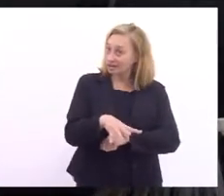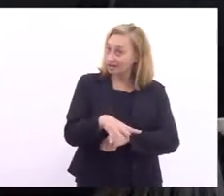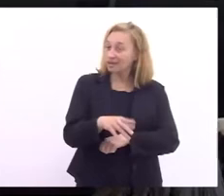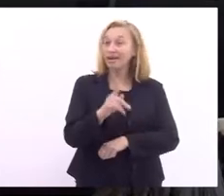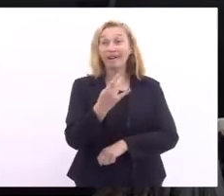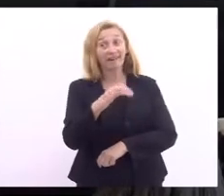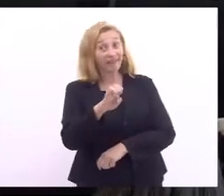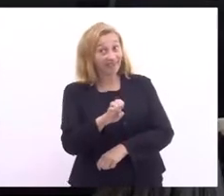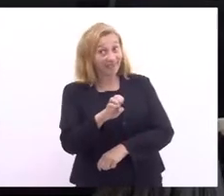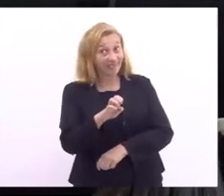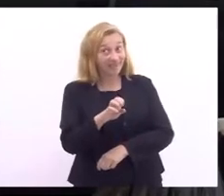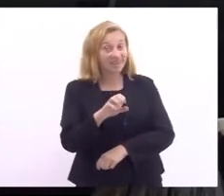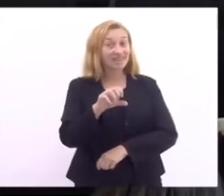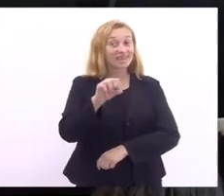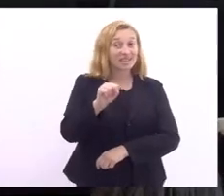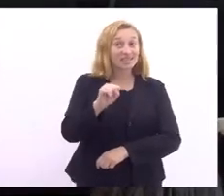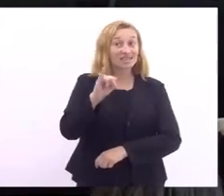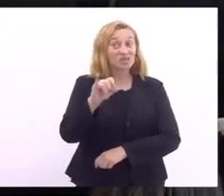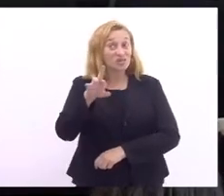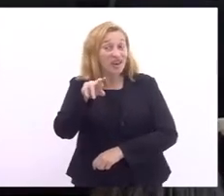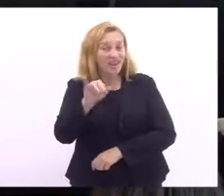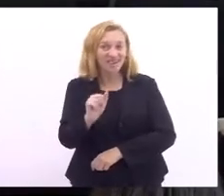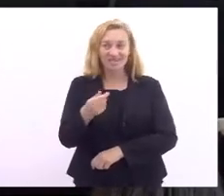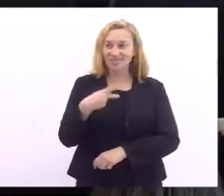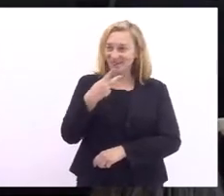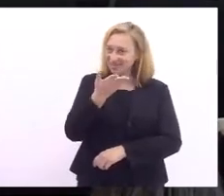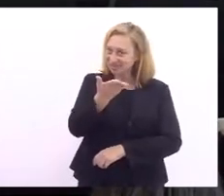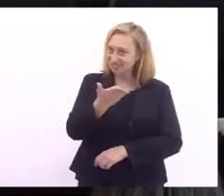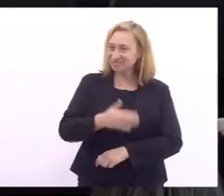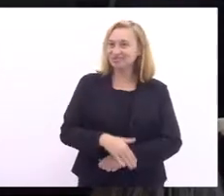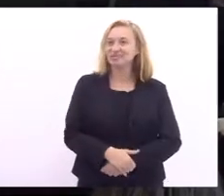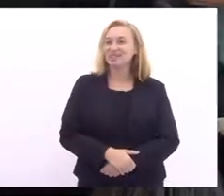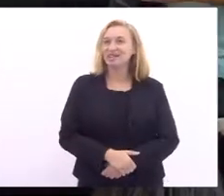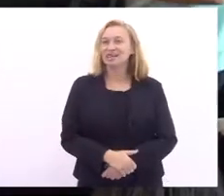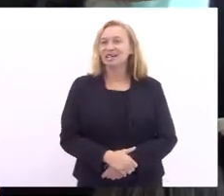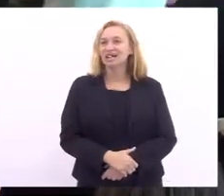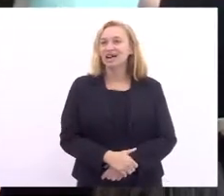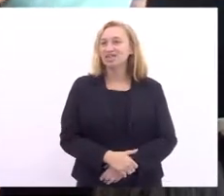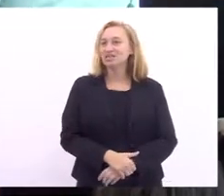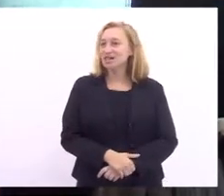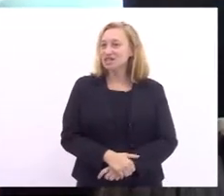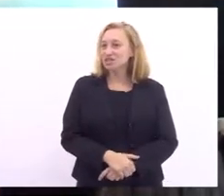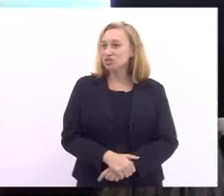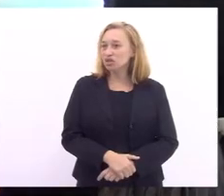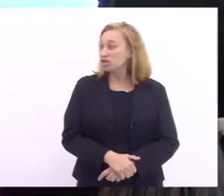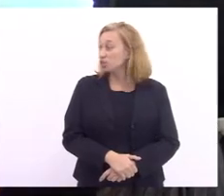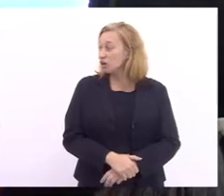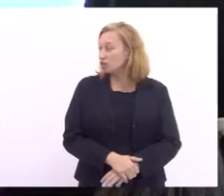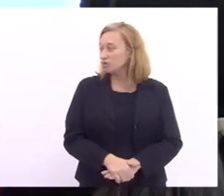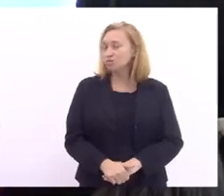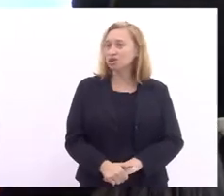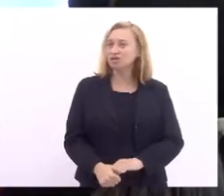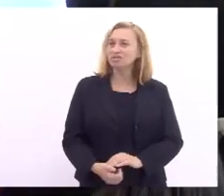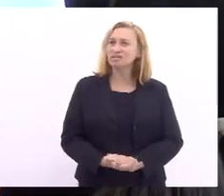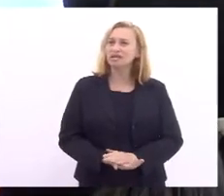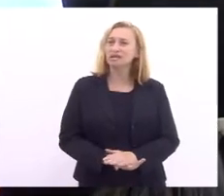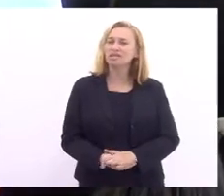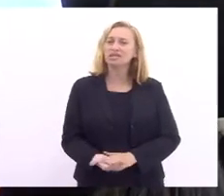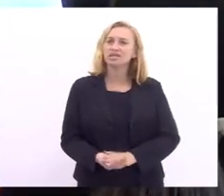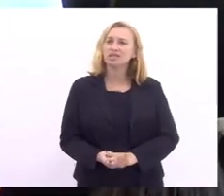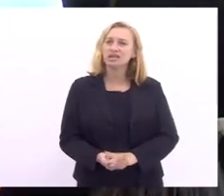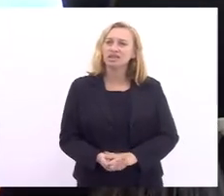Henrique Silveira tem que ter a palavra e é a vão